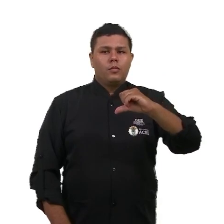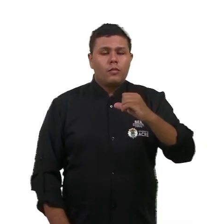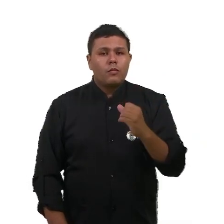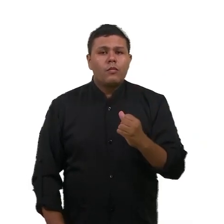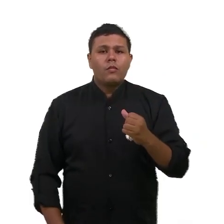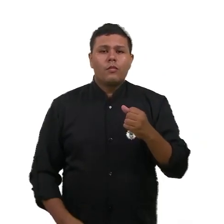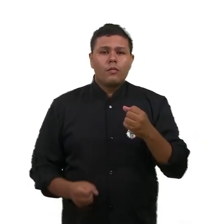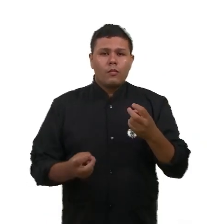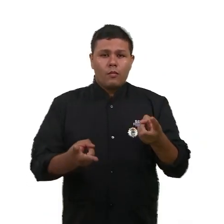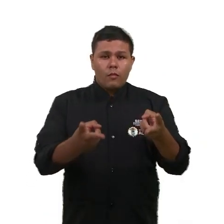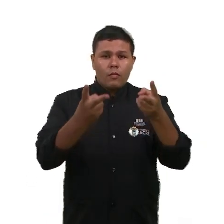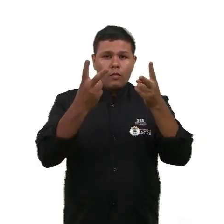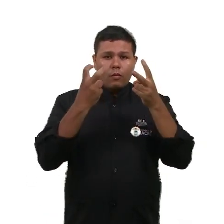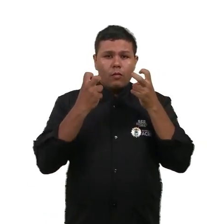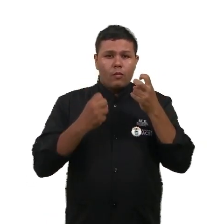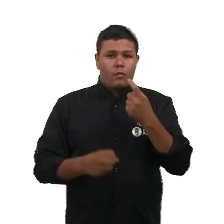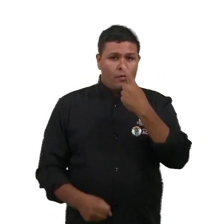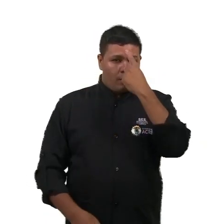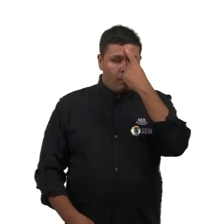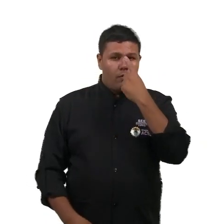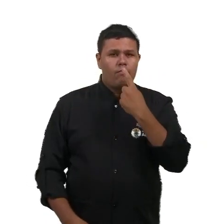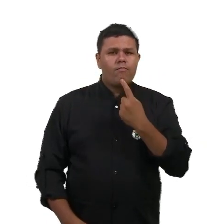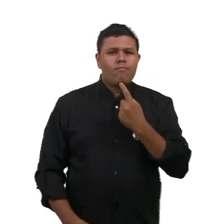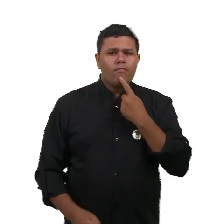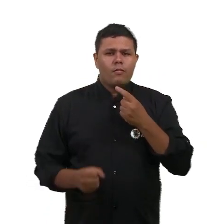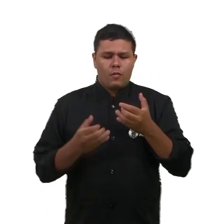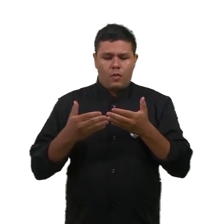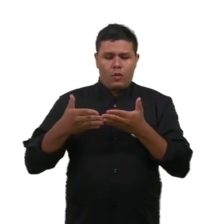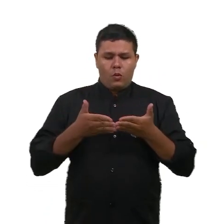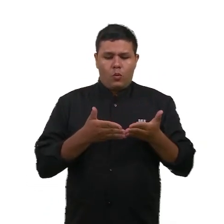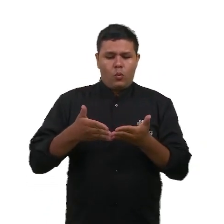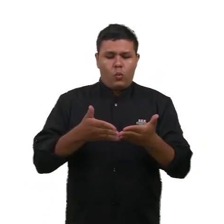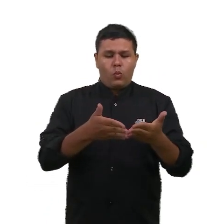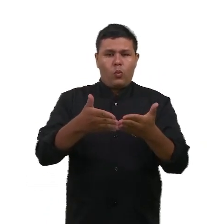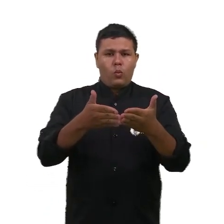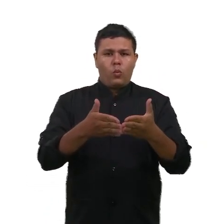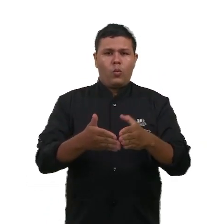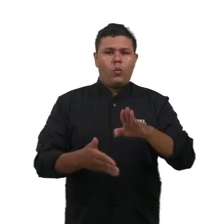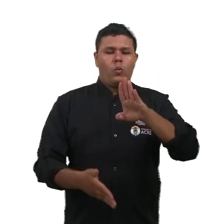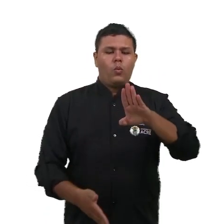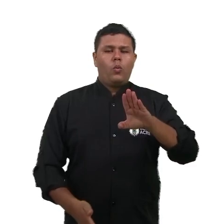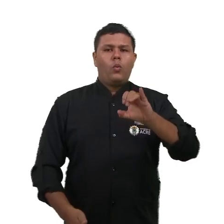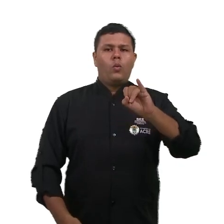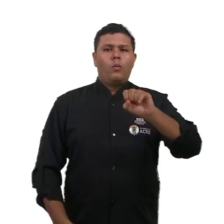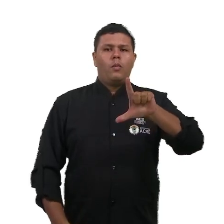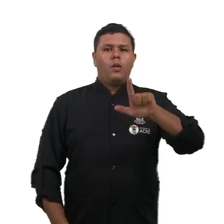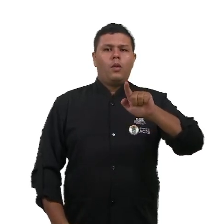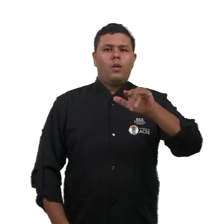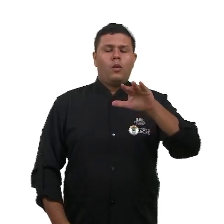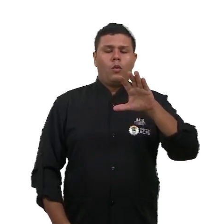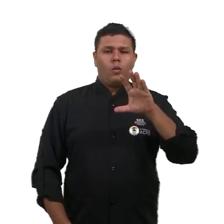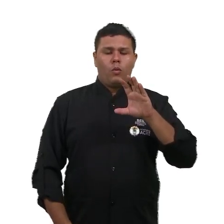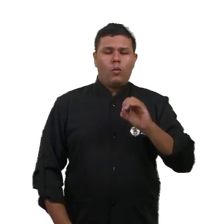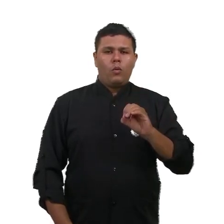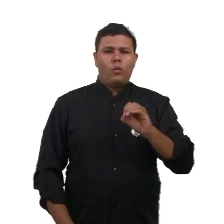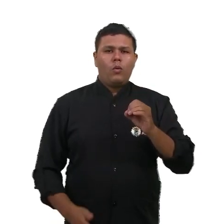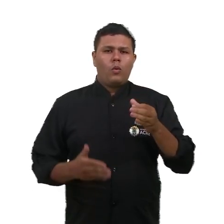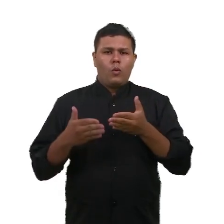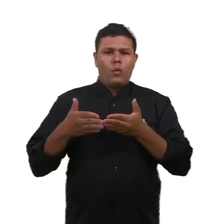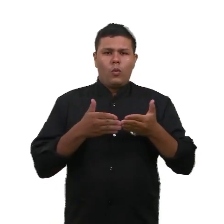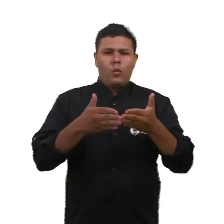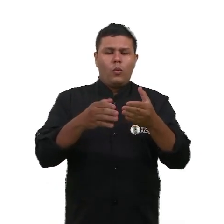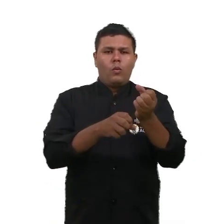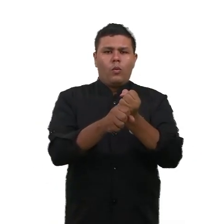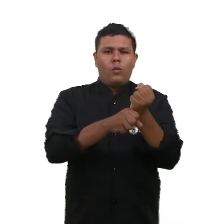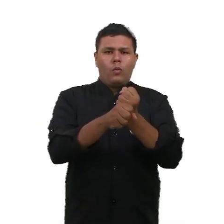vendo, ele fez uma viagem no navio Beagle, conhecido como Beagle. Essa expedição, pessoal, durou 5 anos, inclusive ele